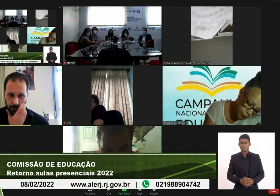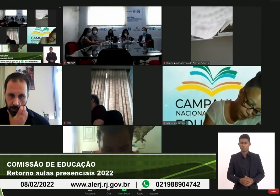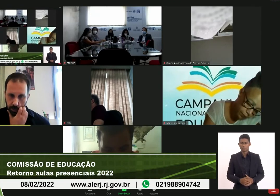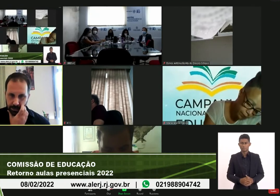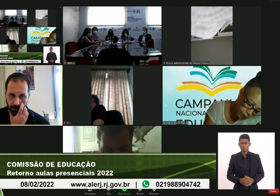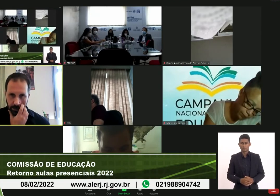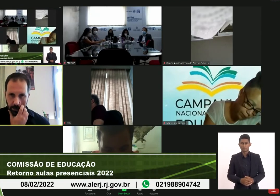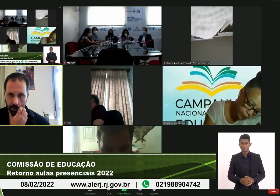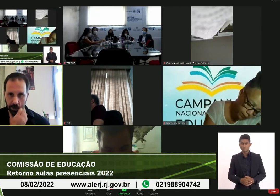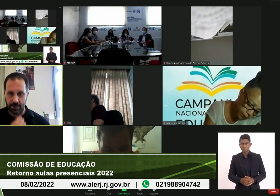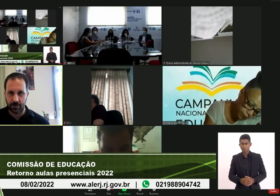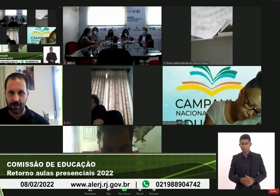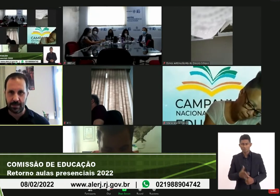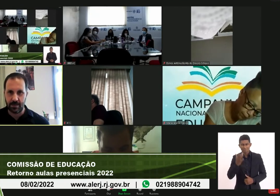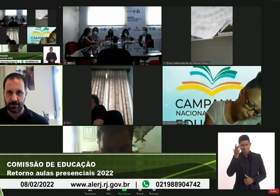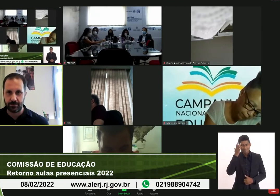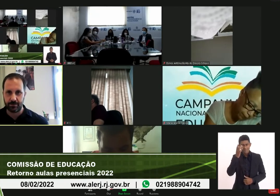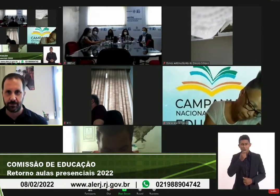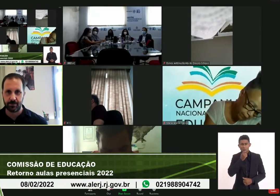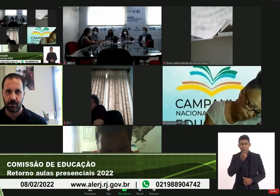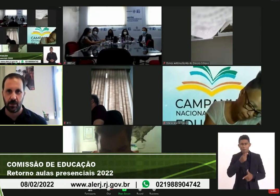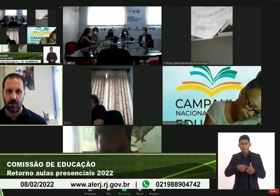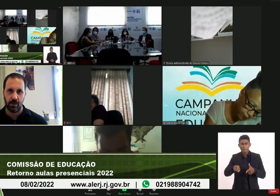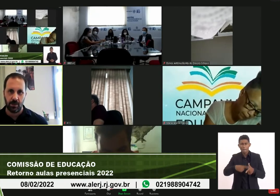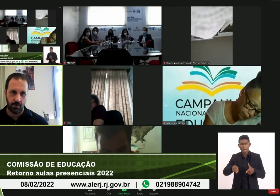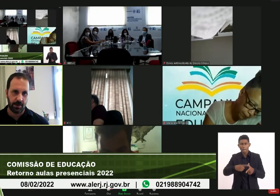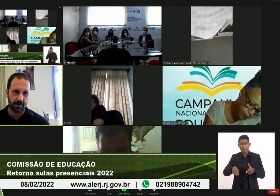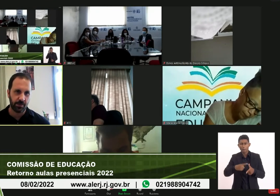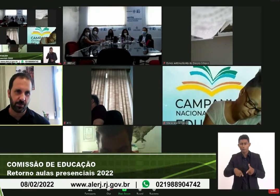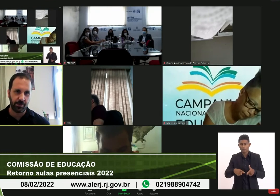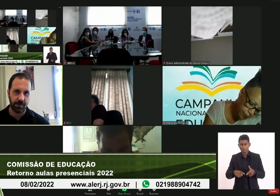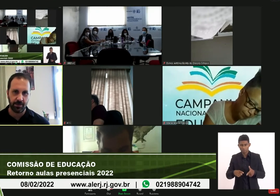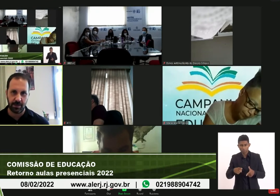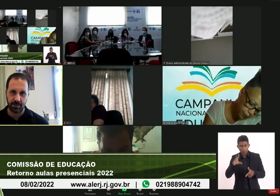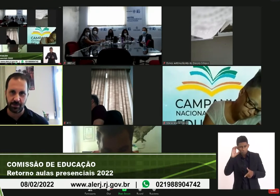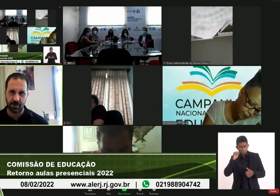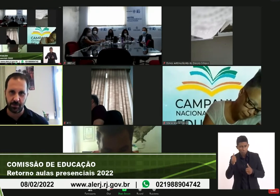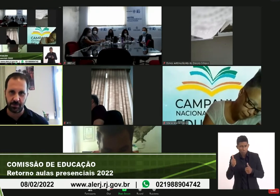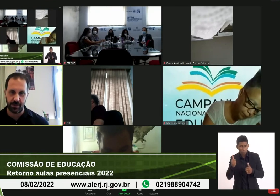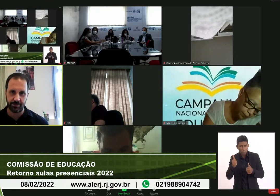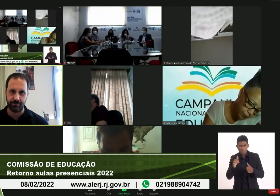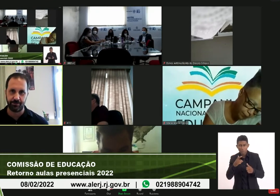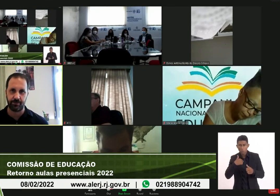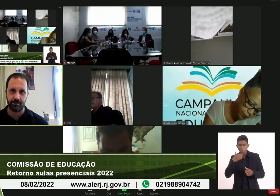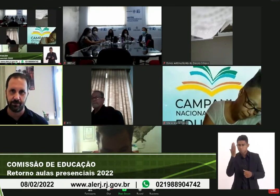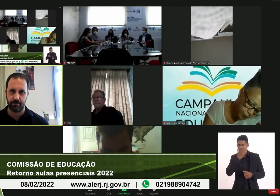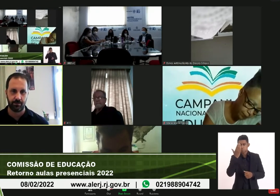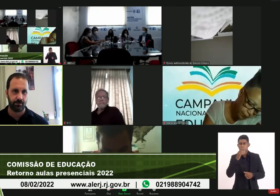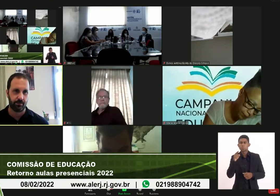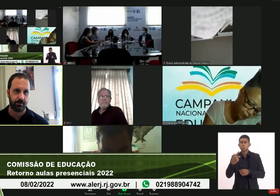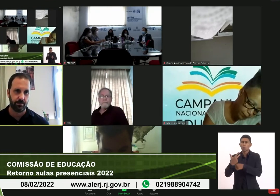O Túlio está com algum problema de conexão. Agora estamos ouvindo, mas não estamos vendo.